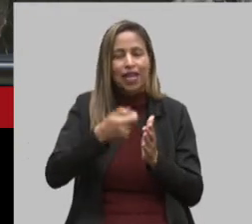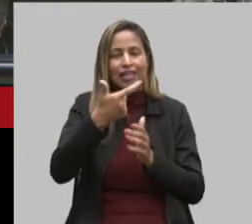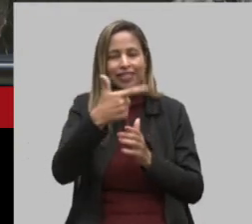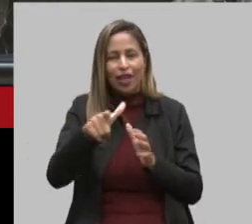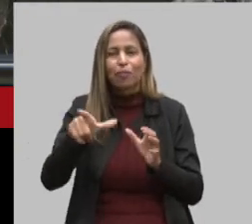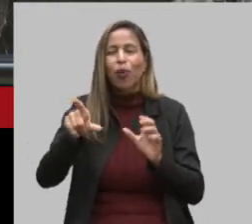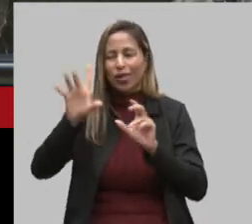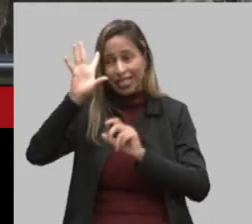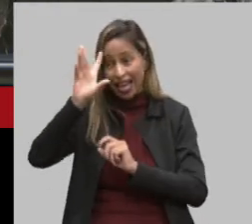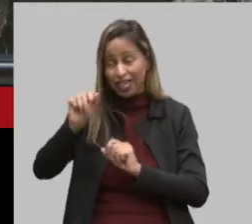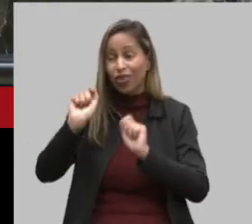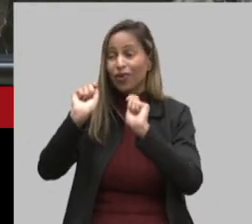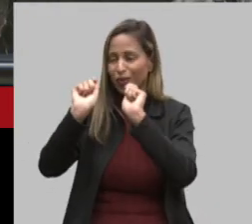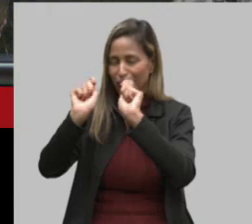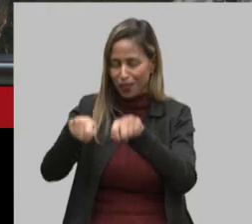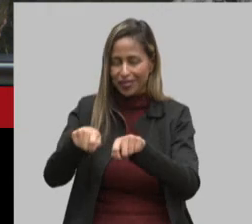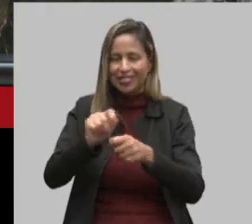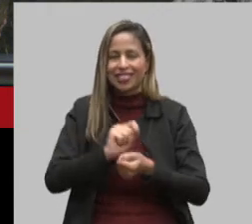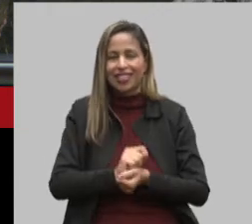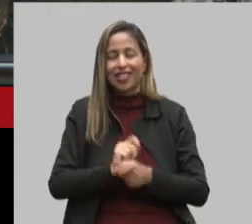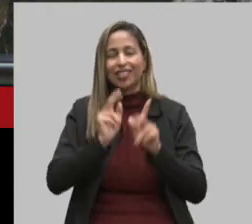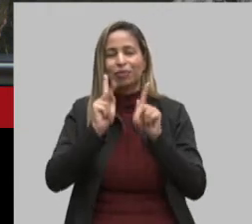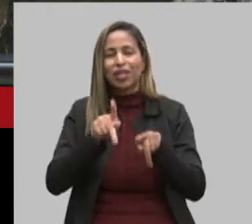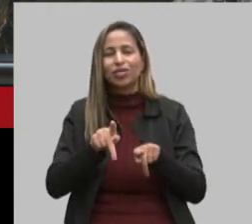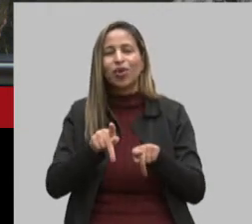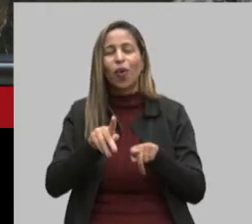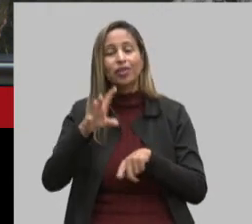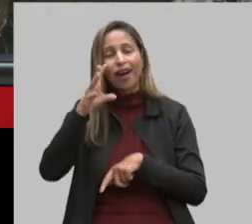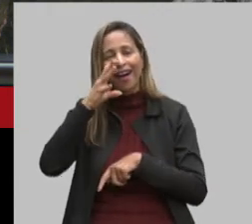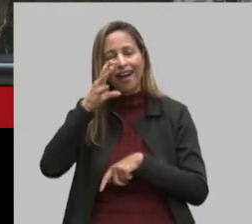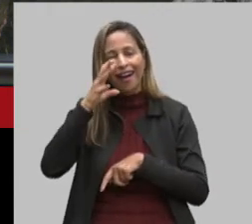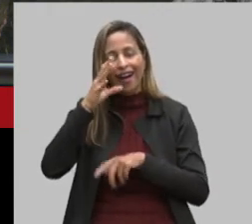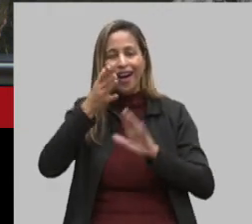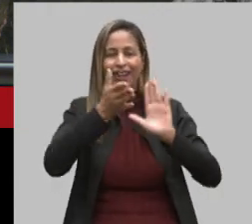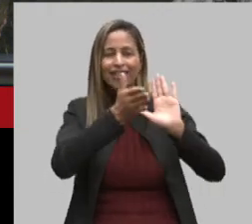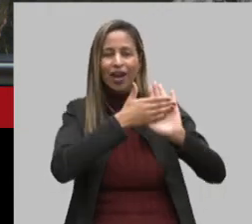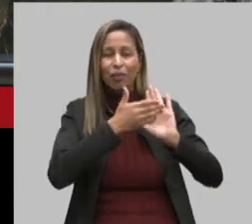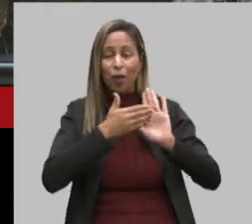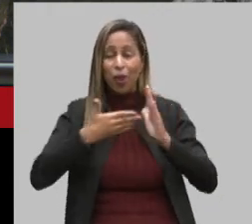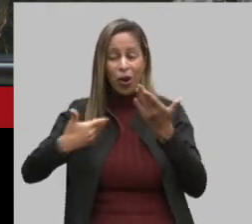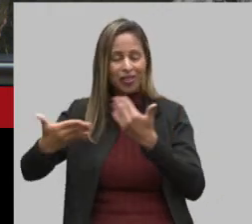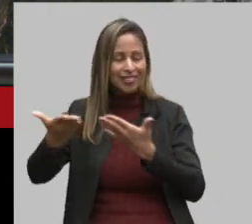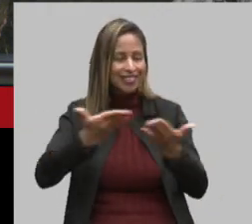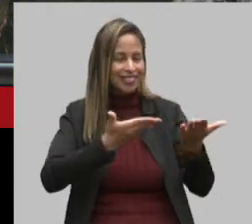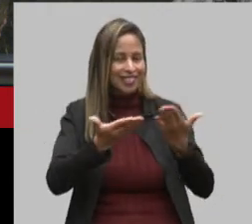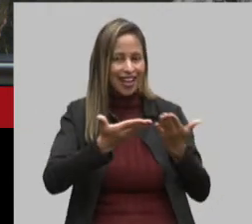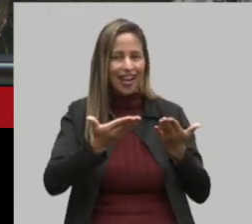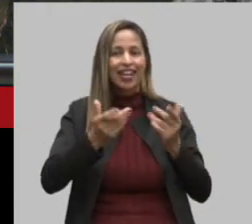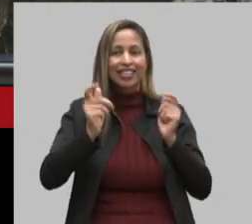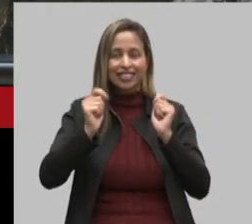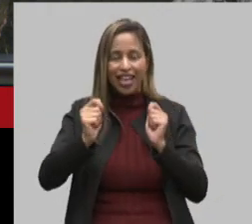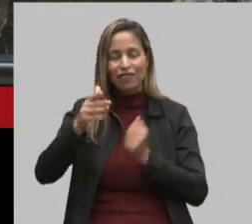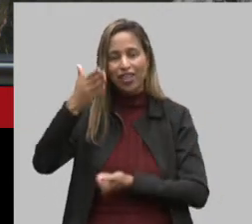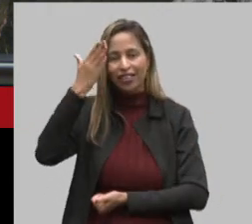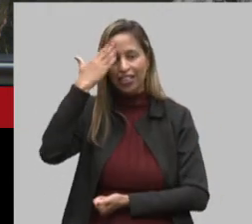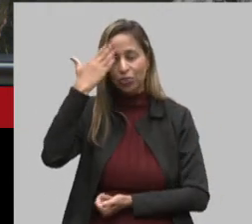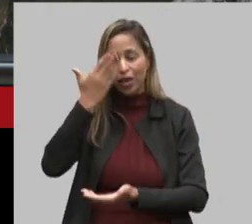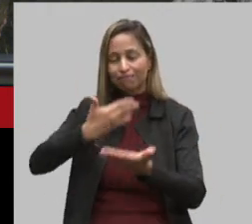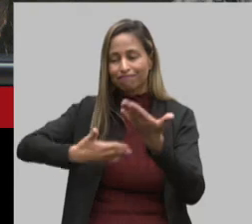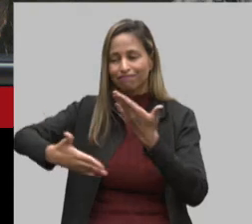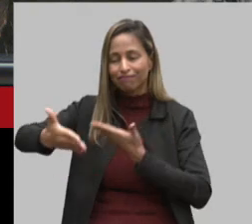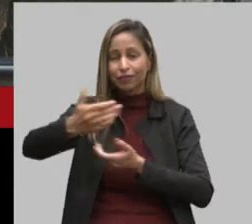resolvendo e eh as pessoas se sentiram contempladas nas propostas uns dos outros então houve esse entendimento mútuo e esse